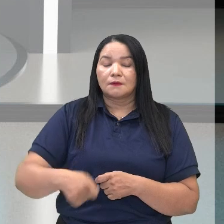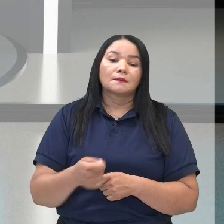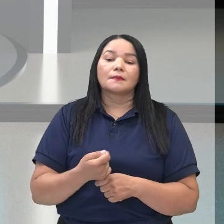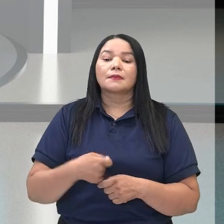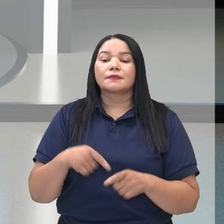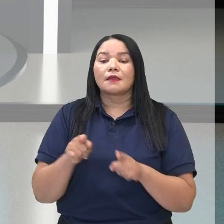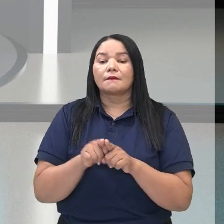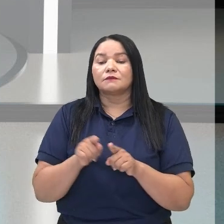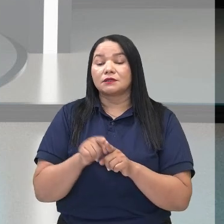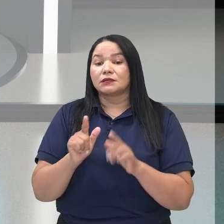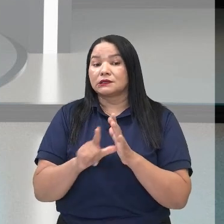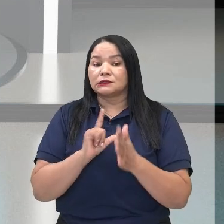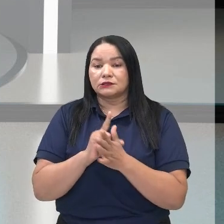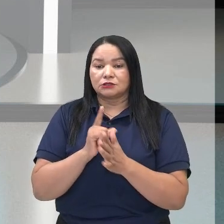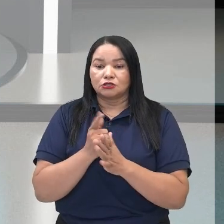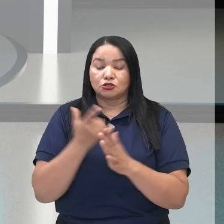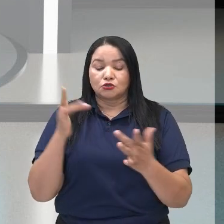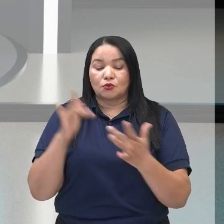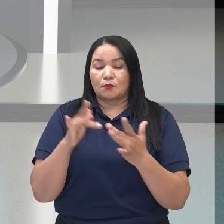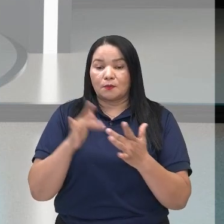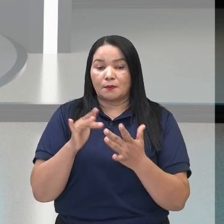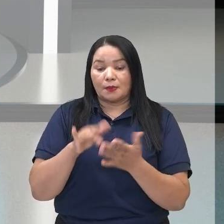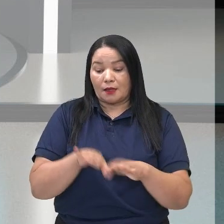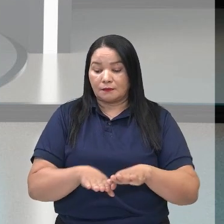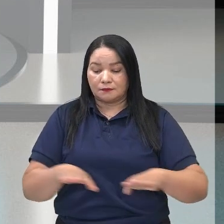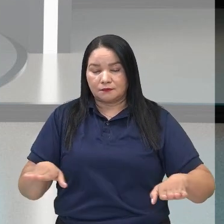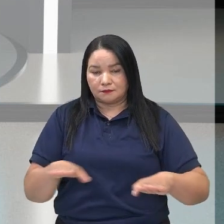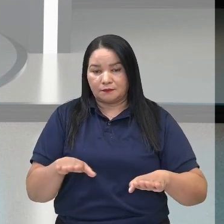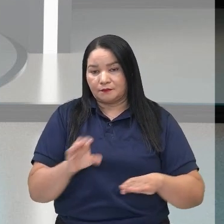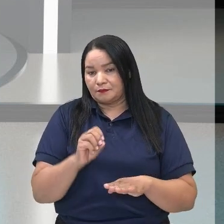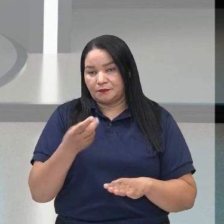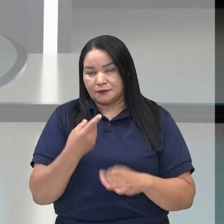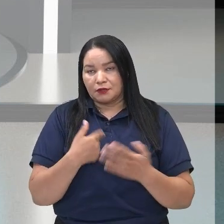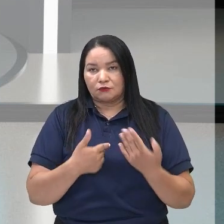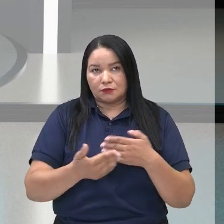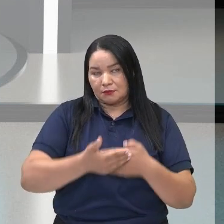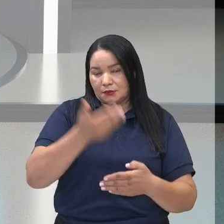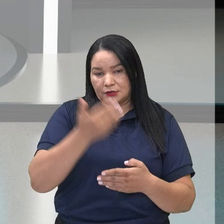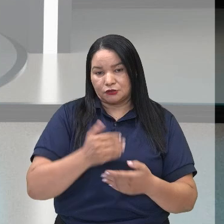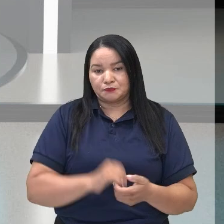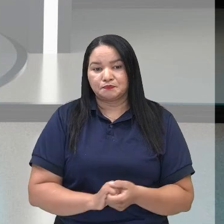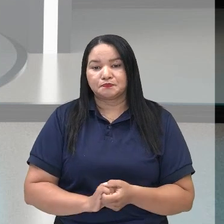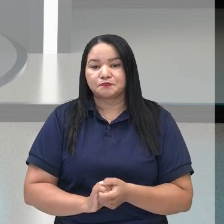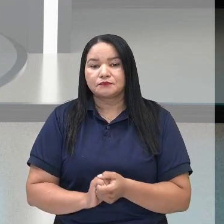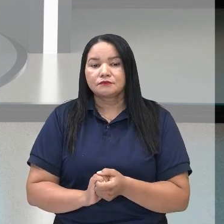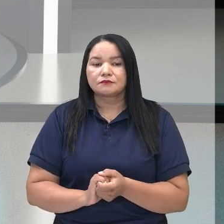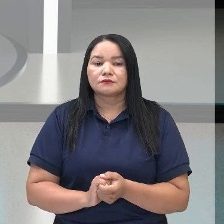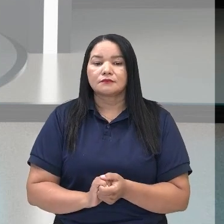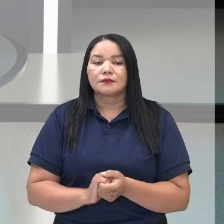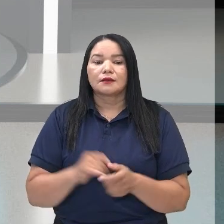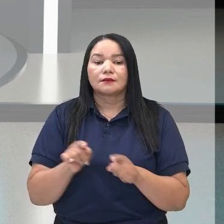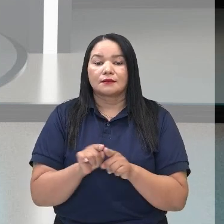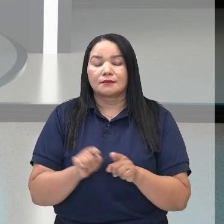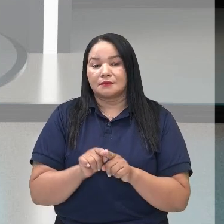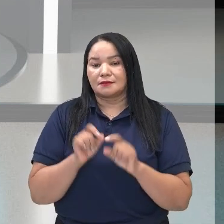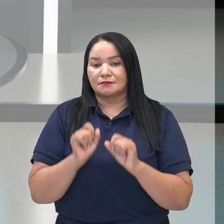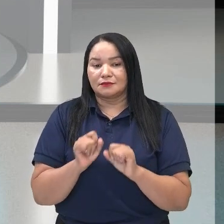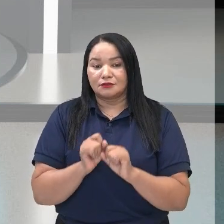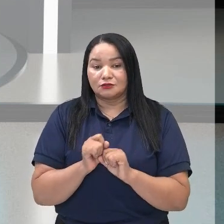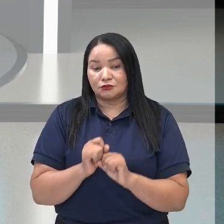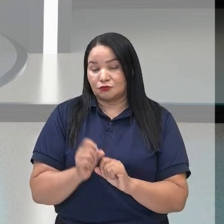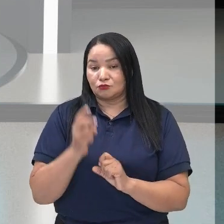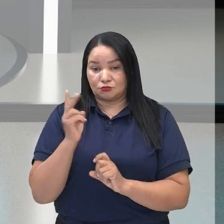ou as paredes da quadra. Perfeito? Um pouquinho mais sobre o racquetball, olha só, o jogo ele pode ser disputado entre